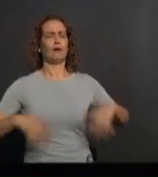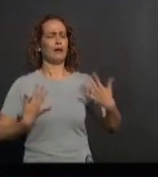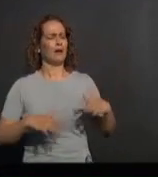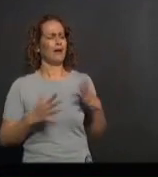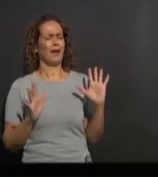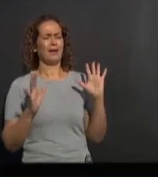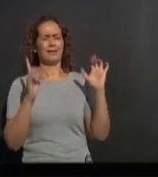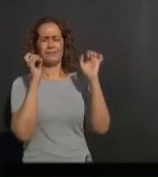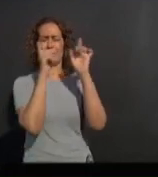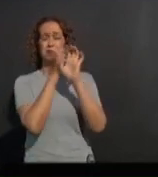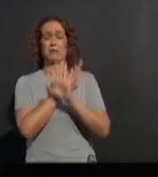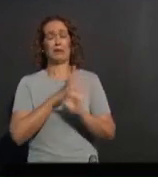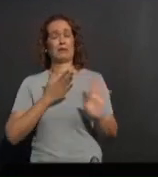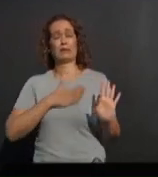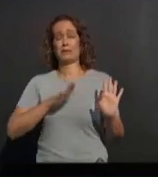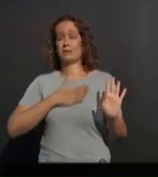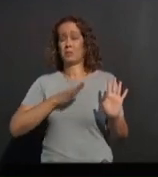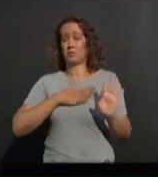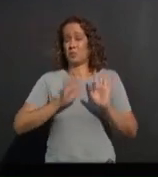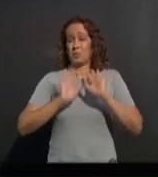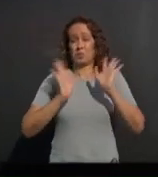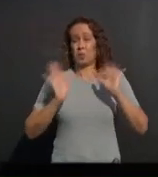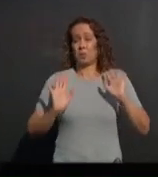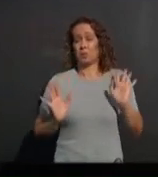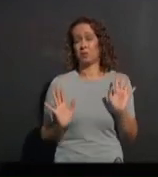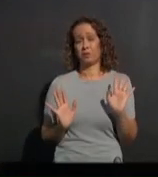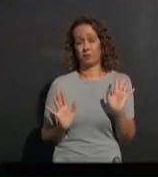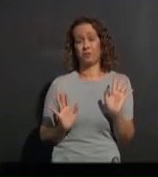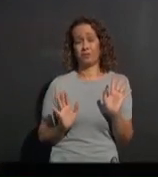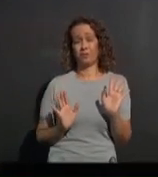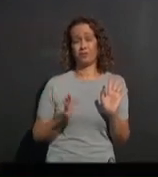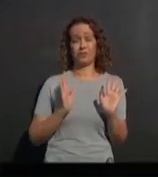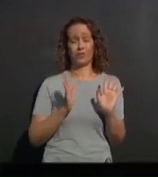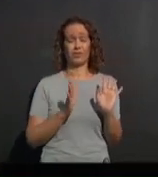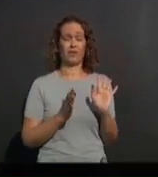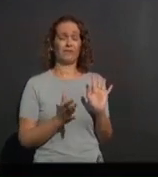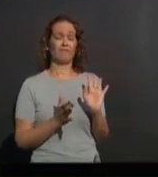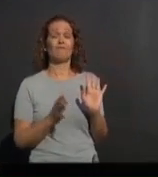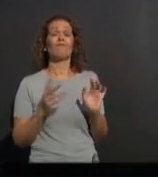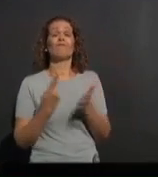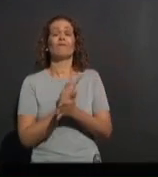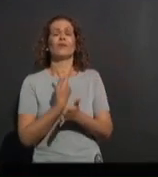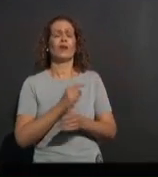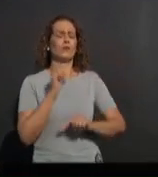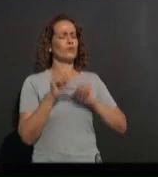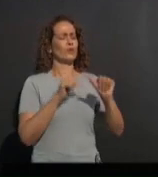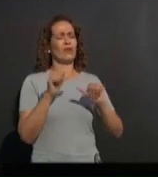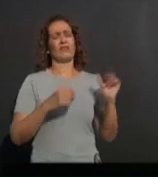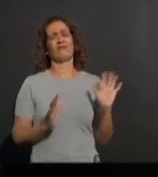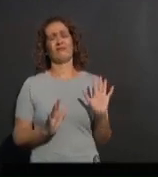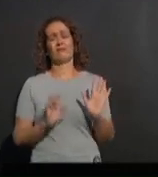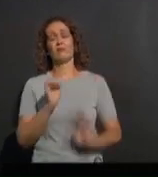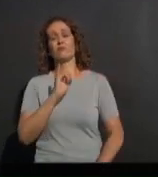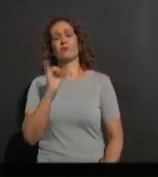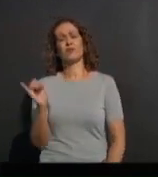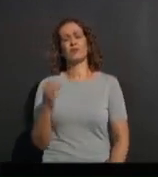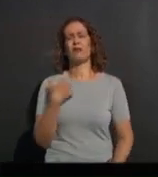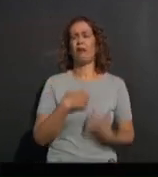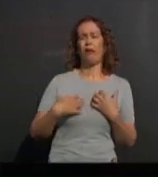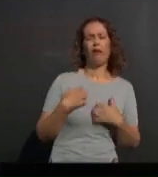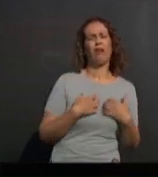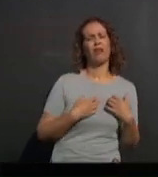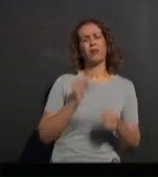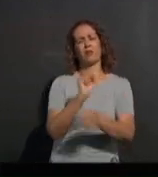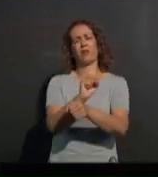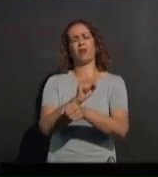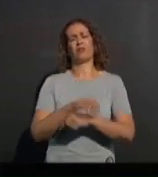é uma dificuldade, é um problema. Eu já até assim, o que eu fiz? Mutei. Para de fazer coisa que te aborrece.